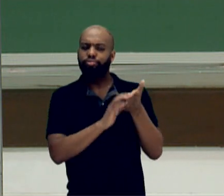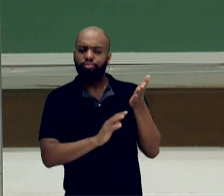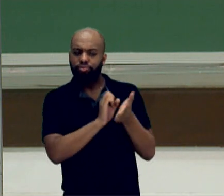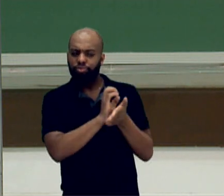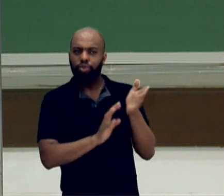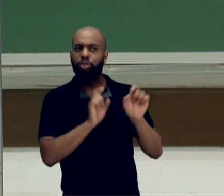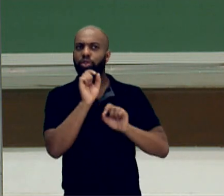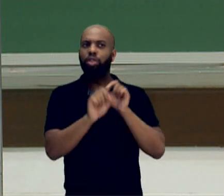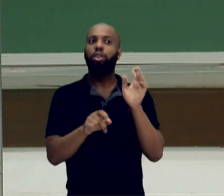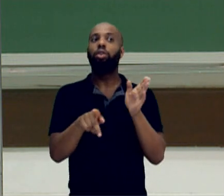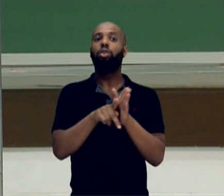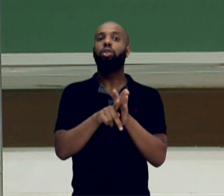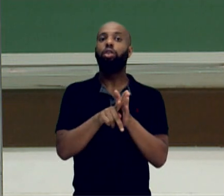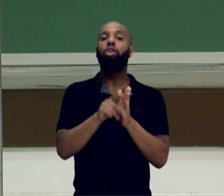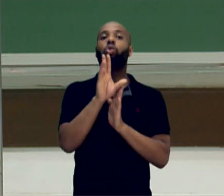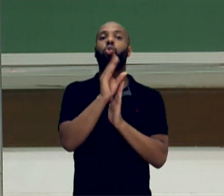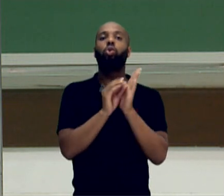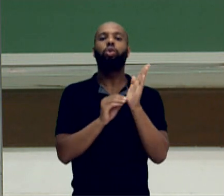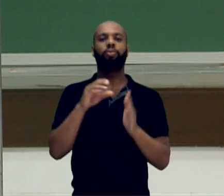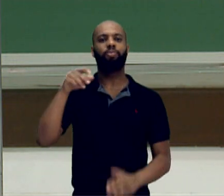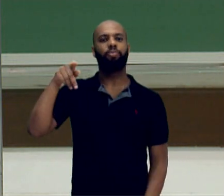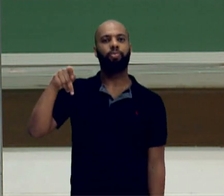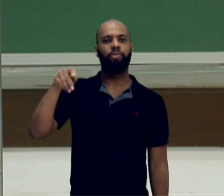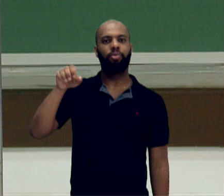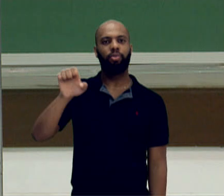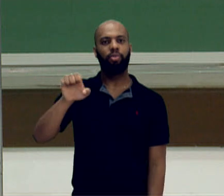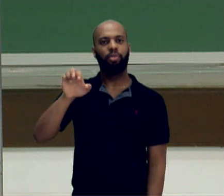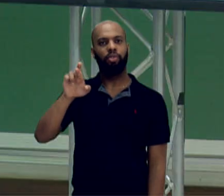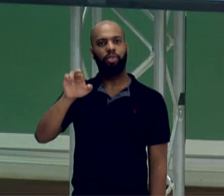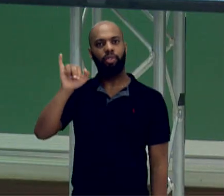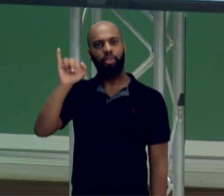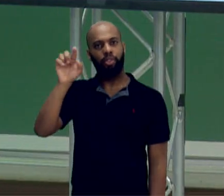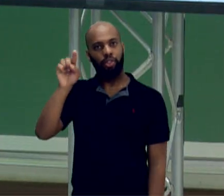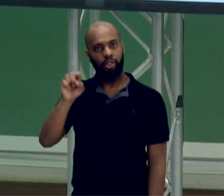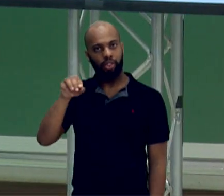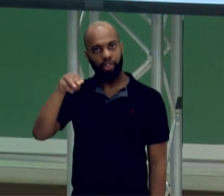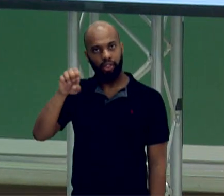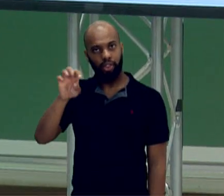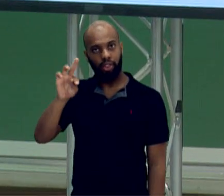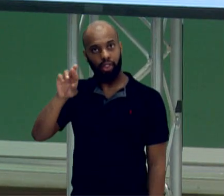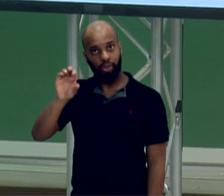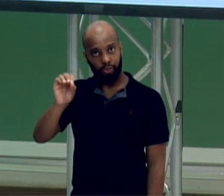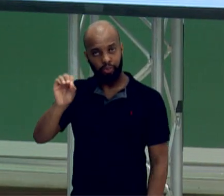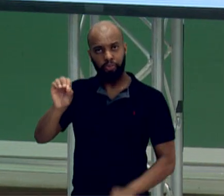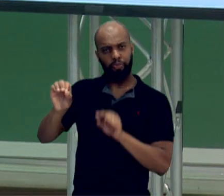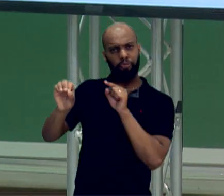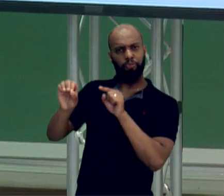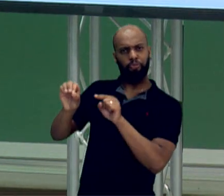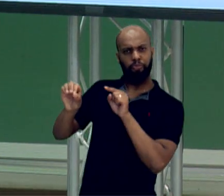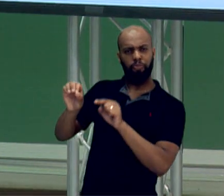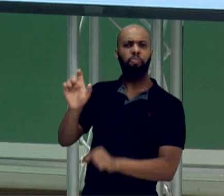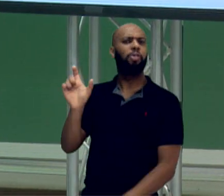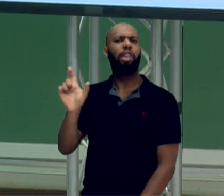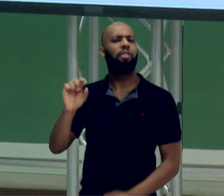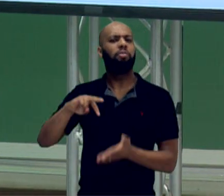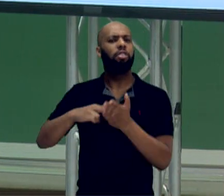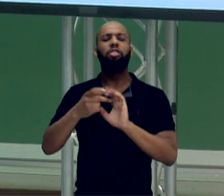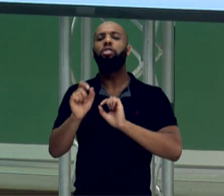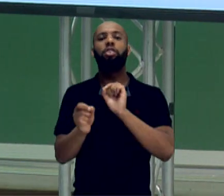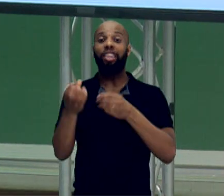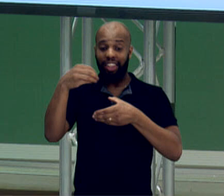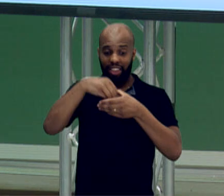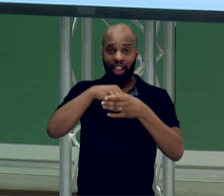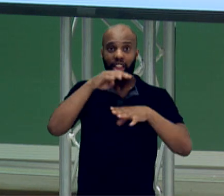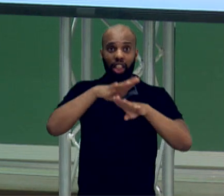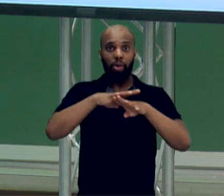de perímetro. Muito bem. Então, a palavra perímetro na matemática